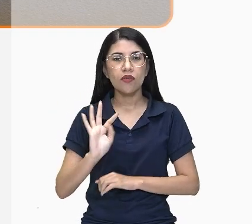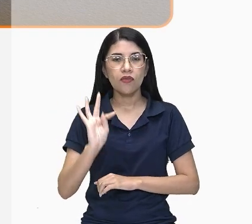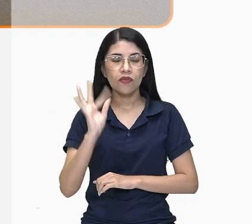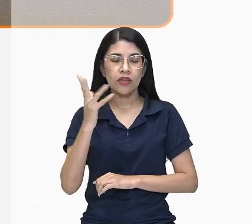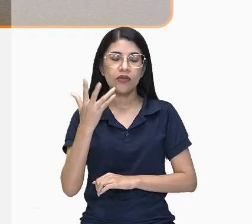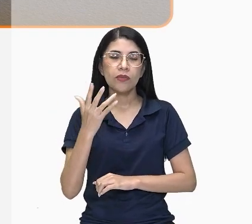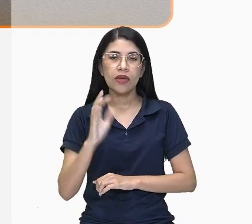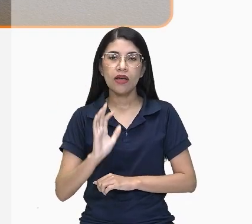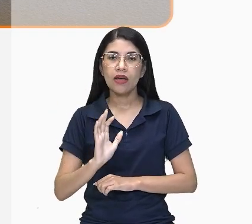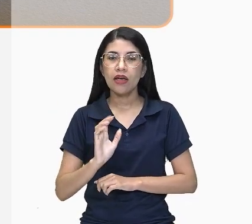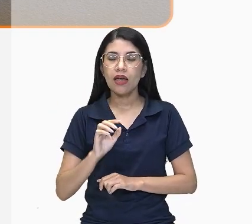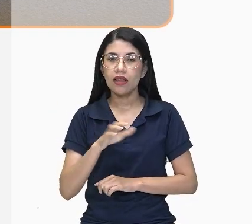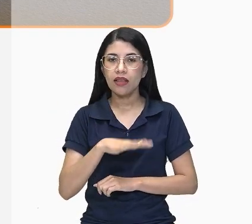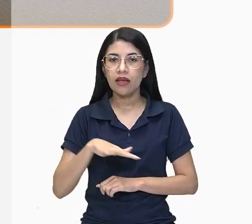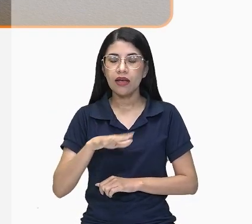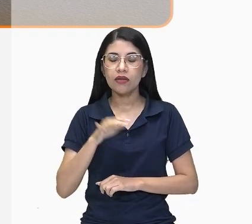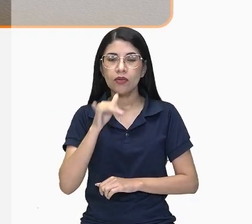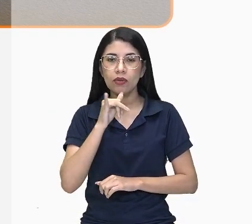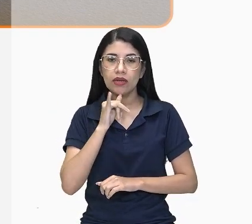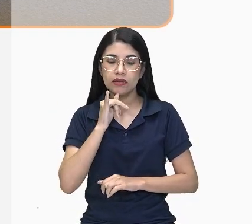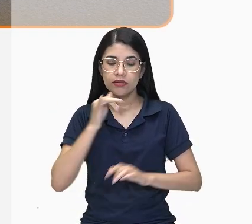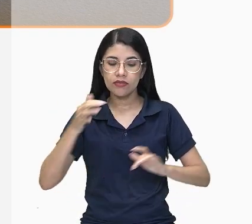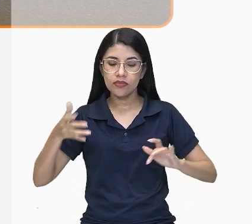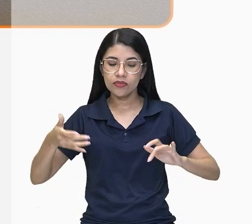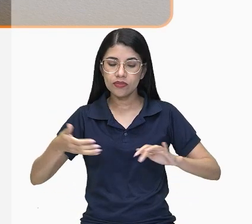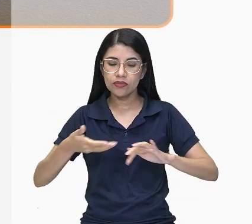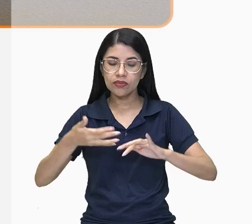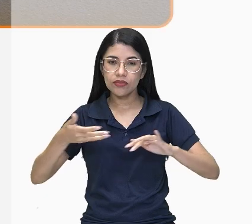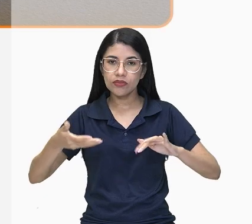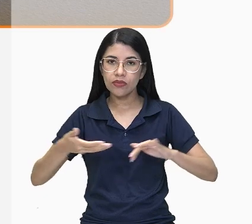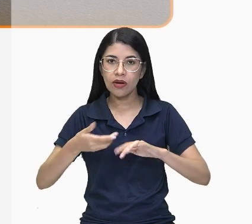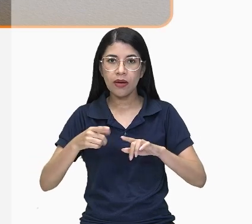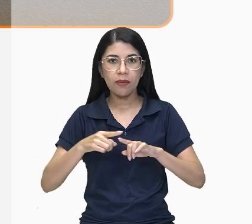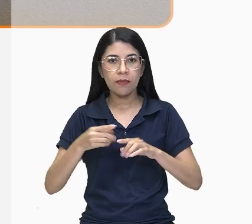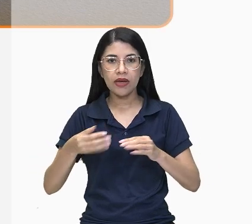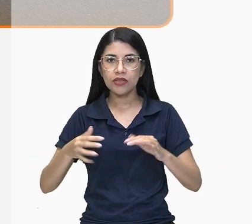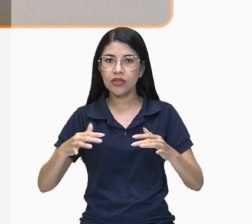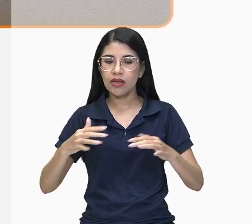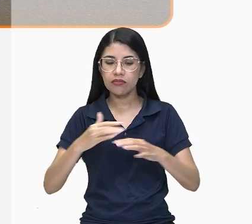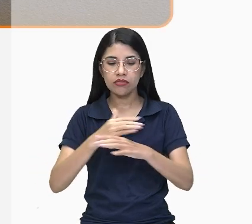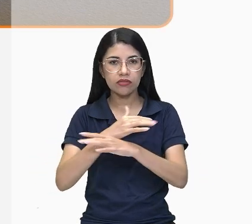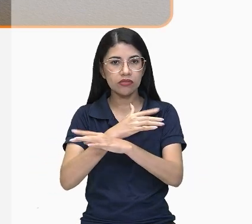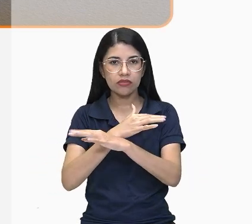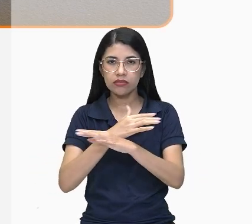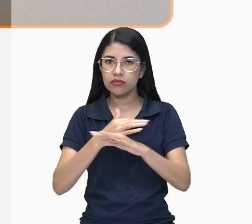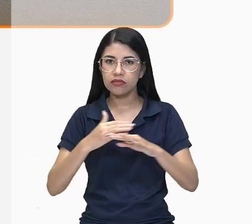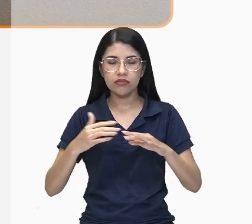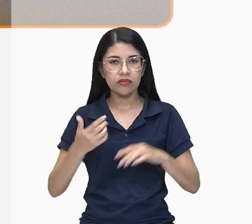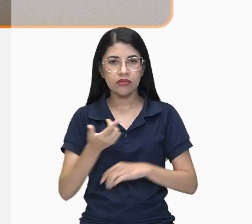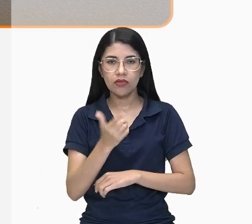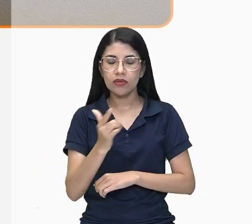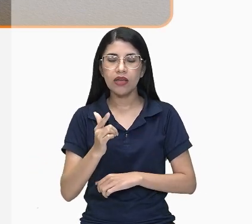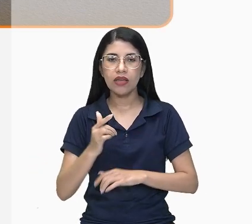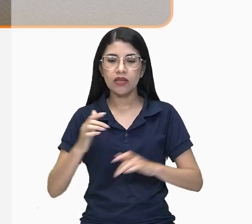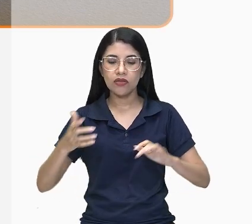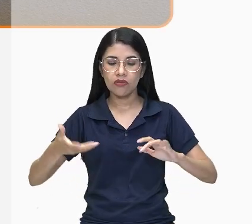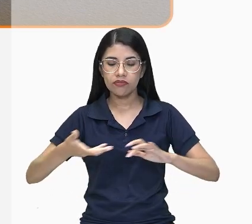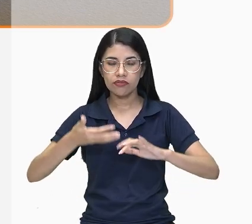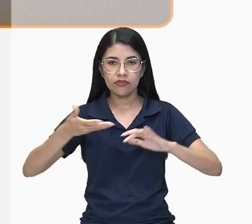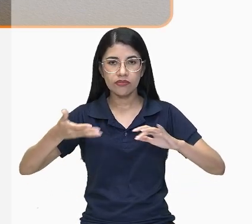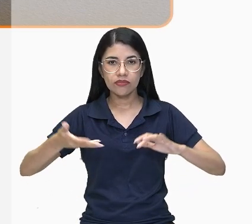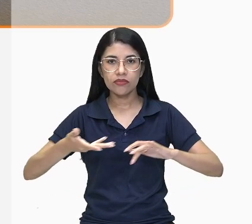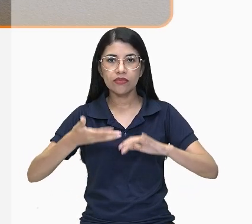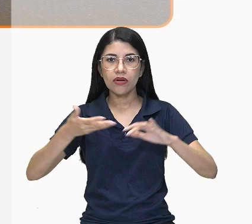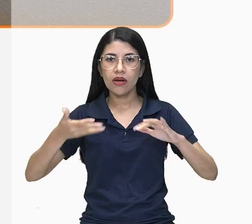onde os dois rios eles se encontram, mas eles não se misturam imediatamente. Isso porque o Rio Negro e o